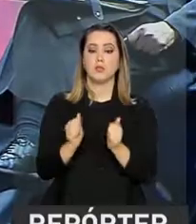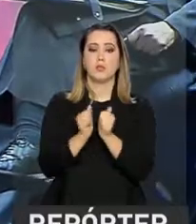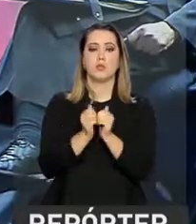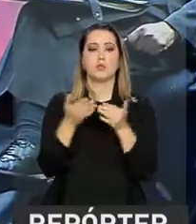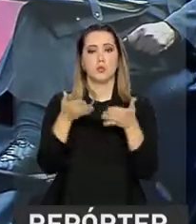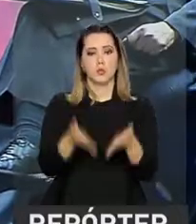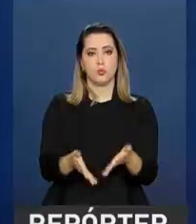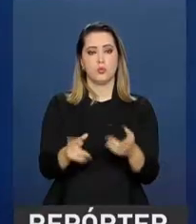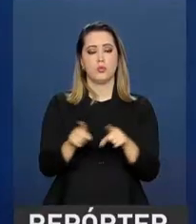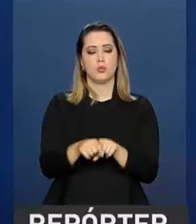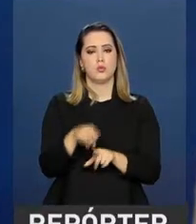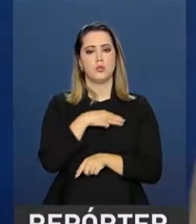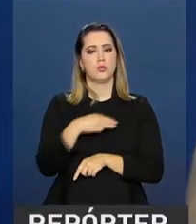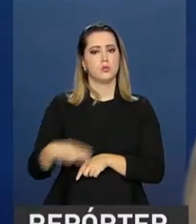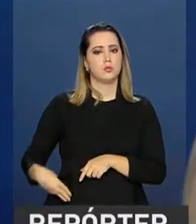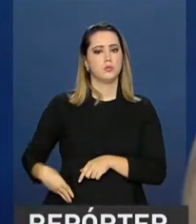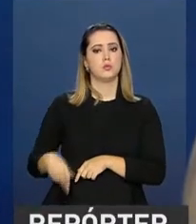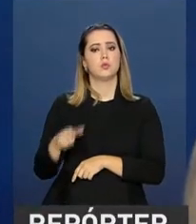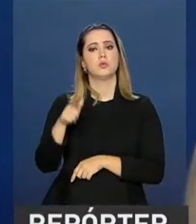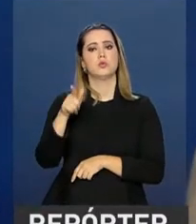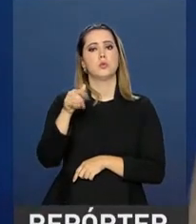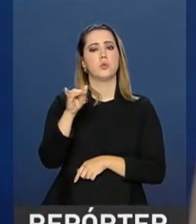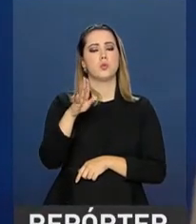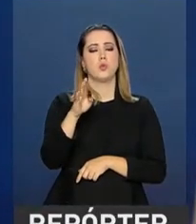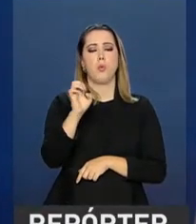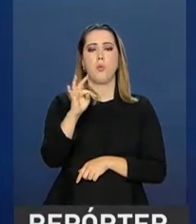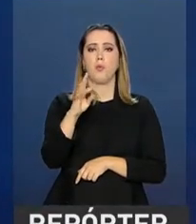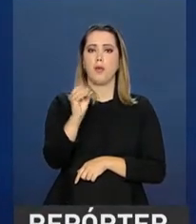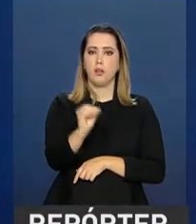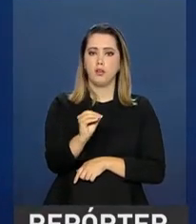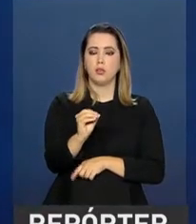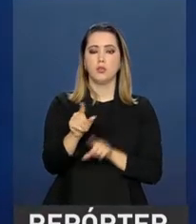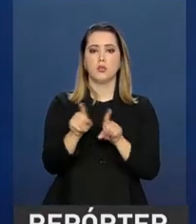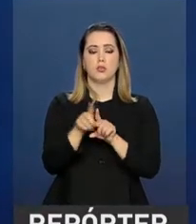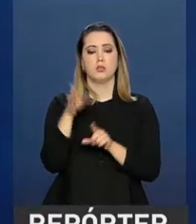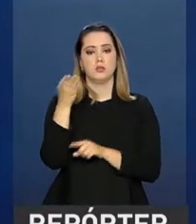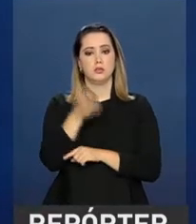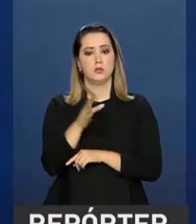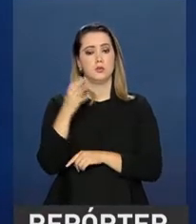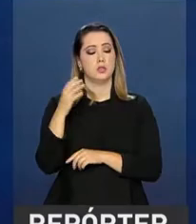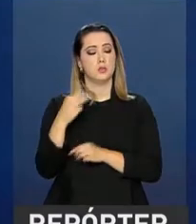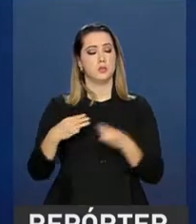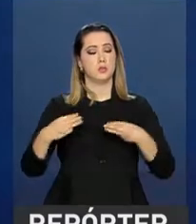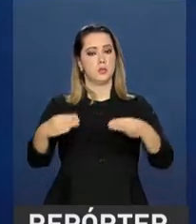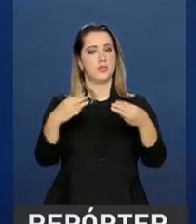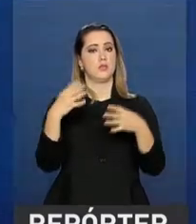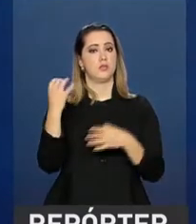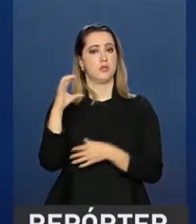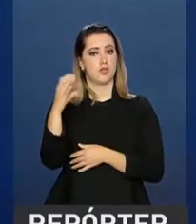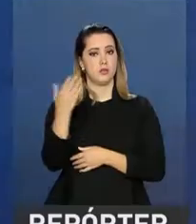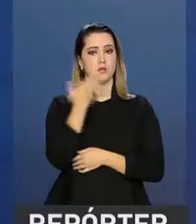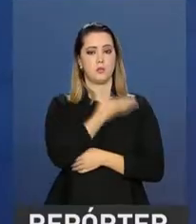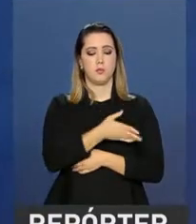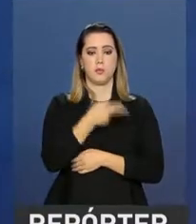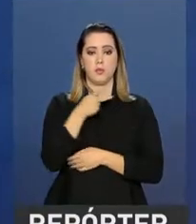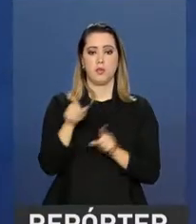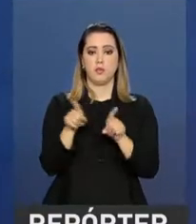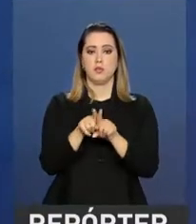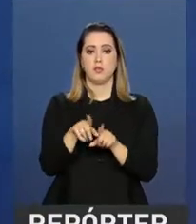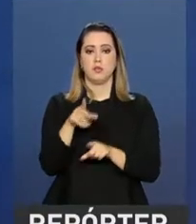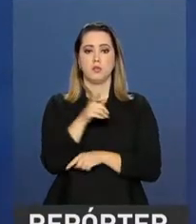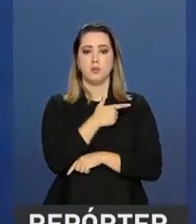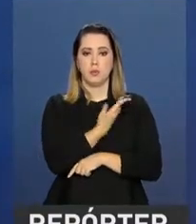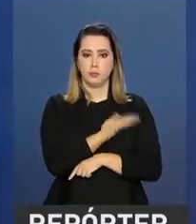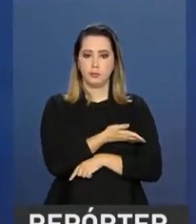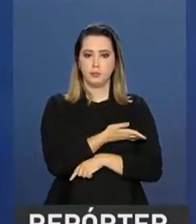evento os ministros gilberto kassab da ciência tecnologia inovação e comunicações e aloísio